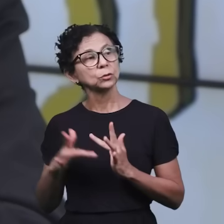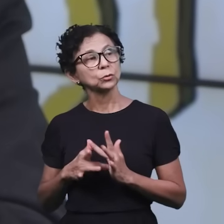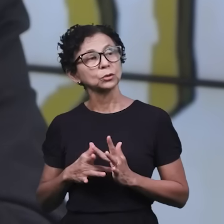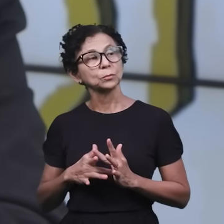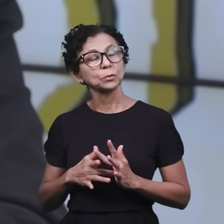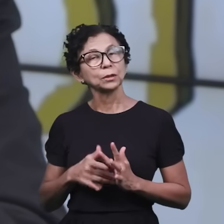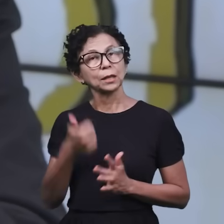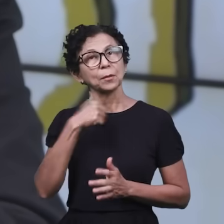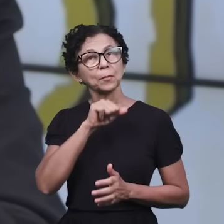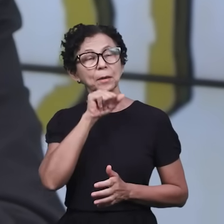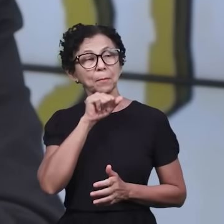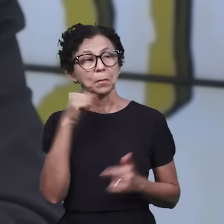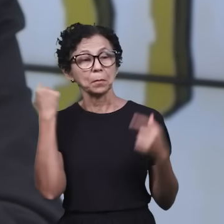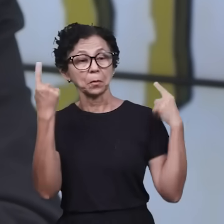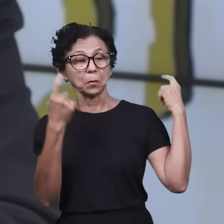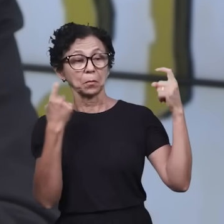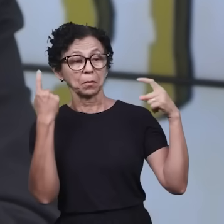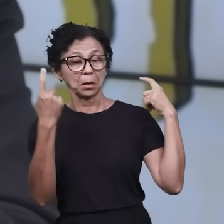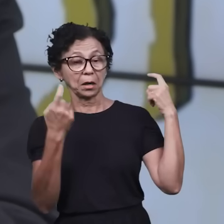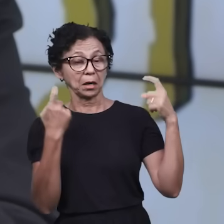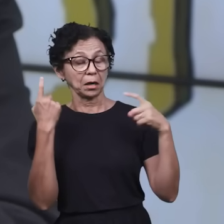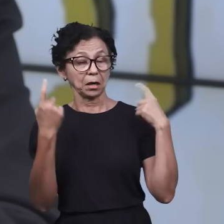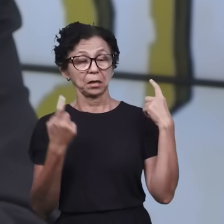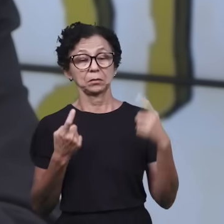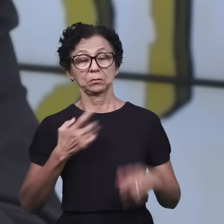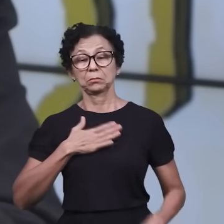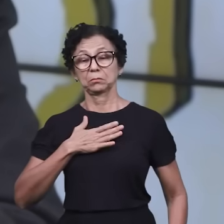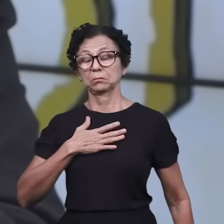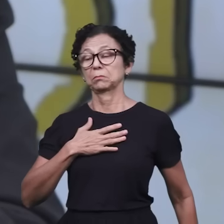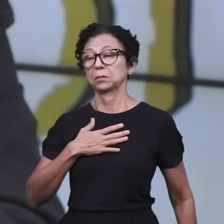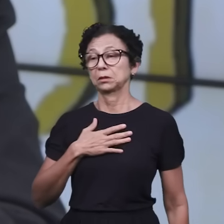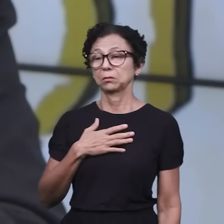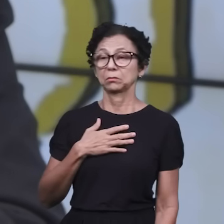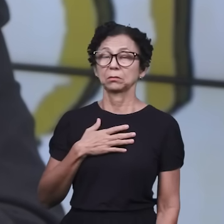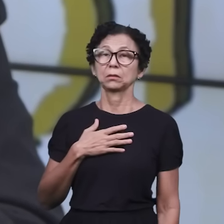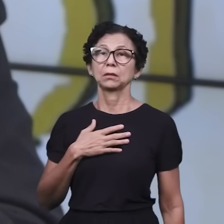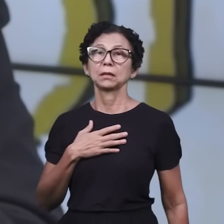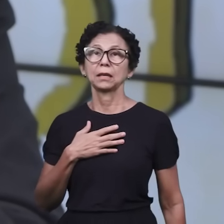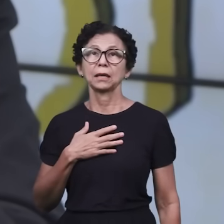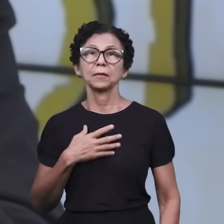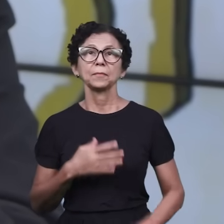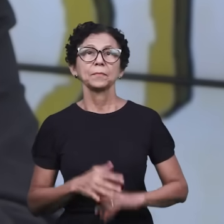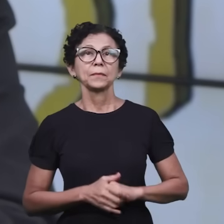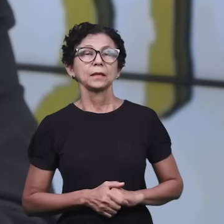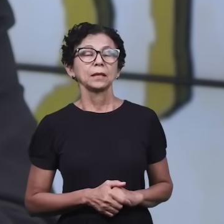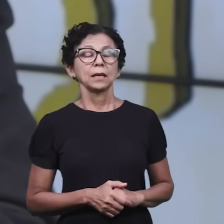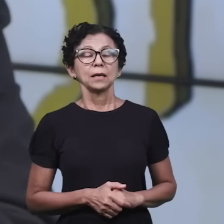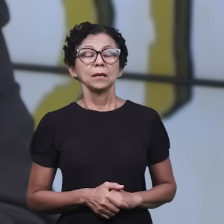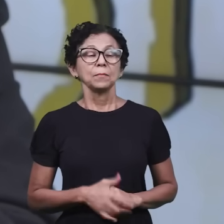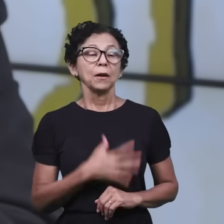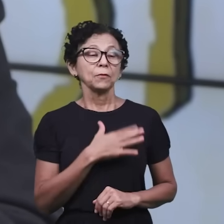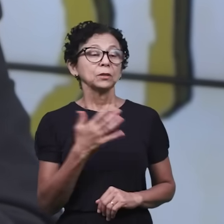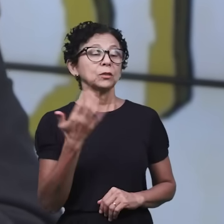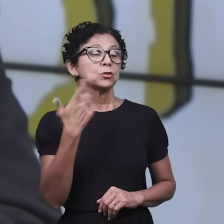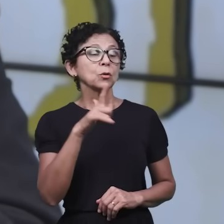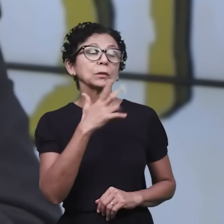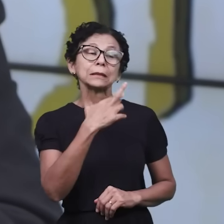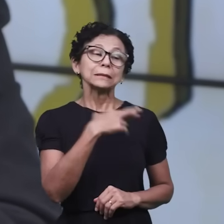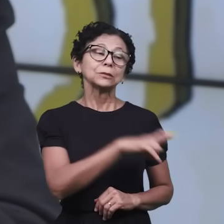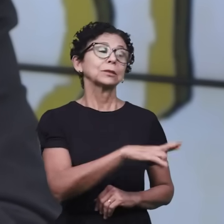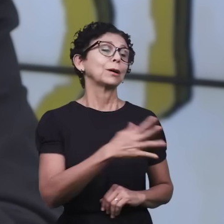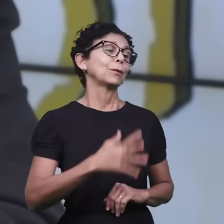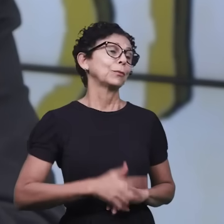ela foi assistir. Quando acabou ali, ela recebeu uma bênção tão grande que ela aceitou o Senhor, chegou em casa, jogou todas as coisas dela